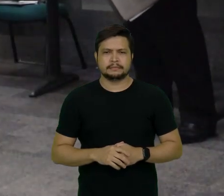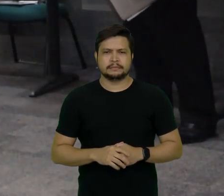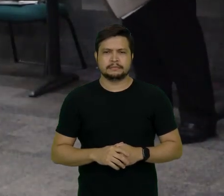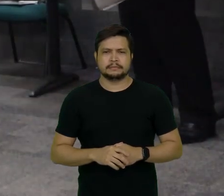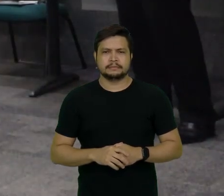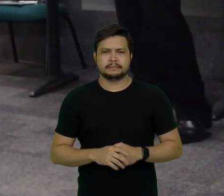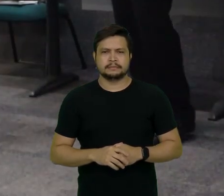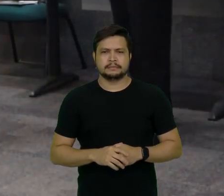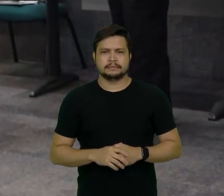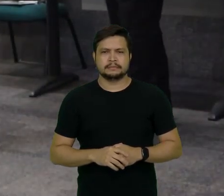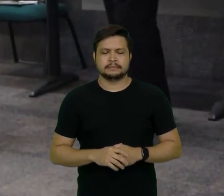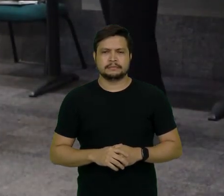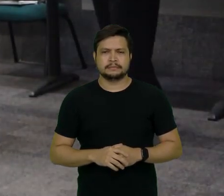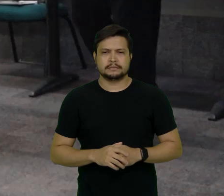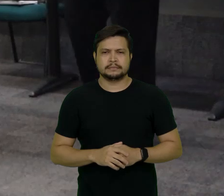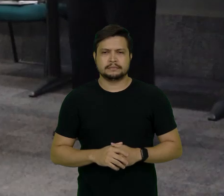Outro lado lá.